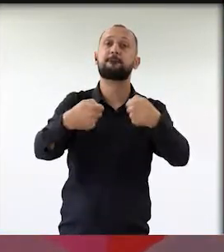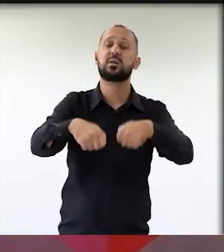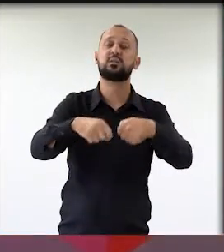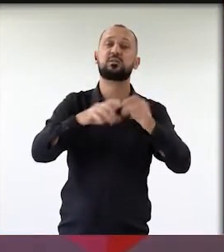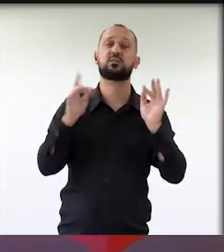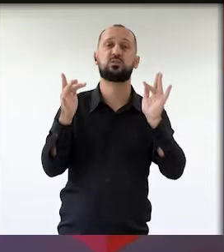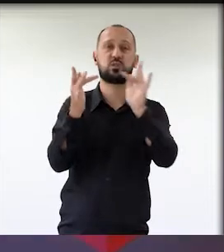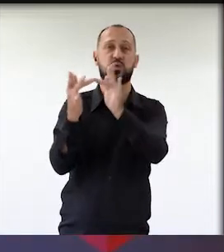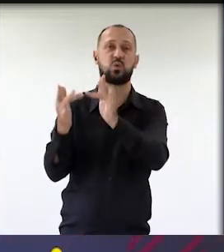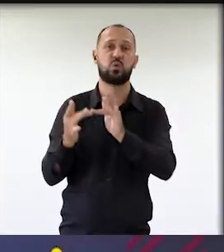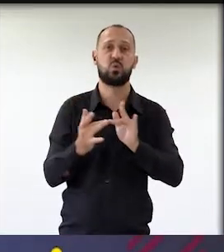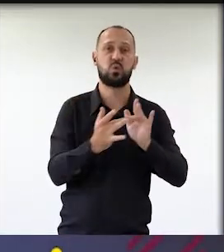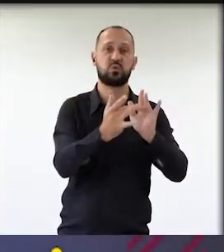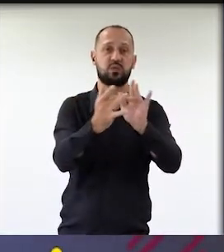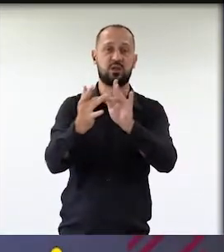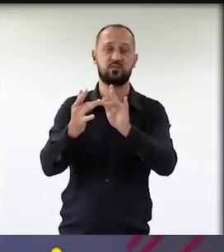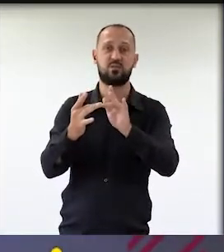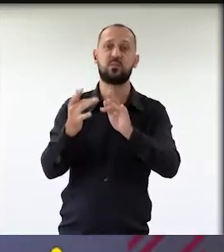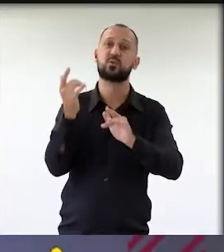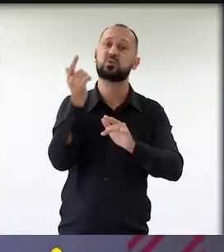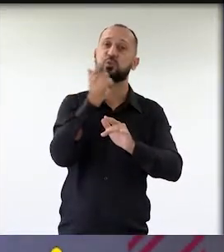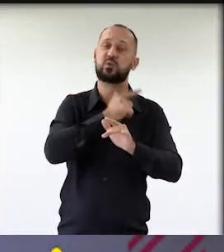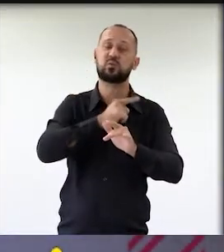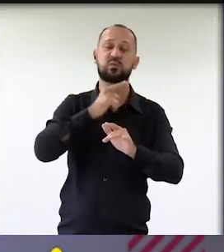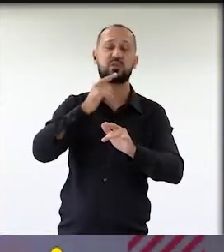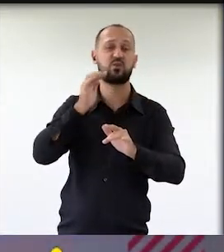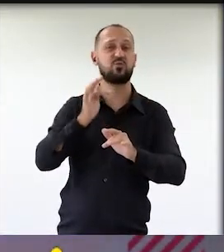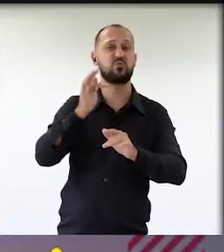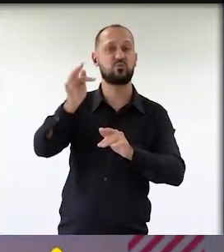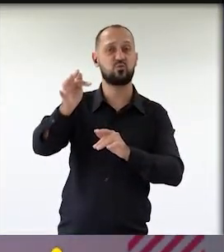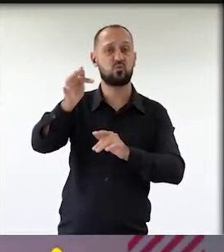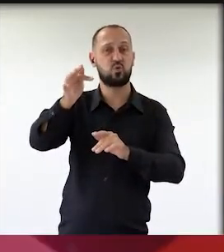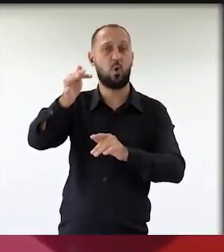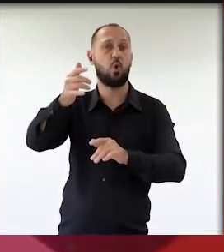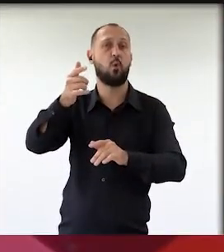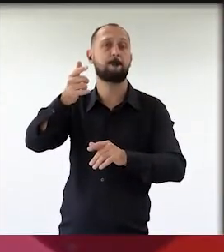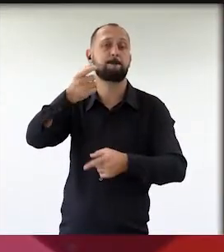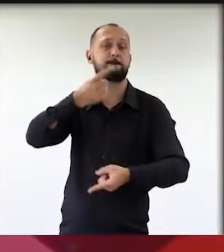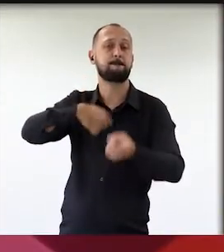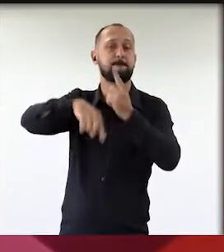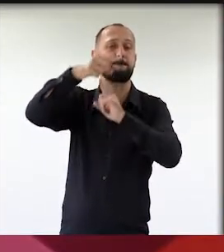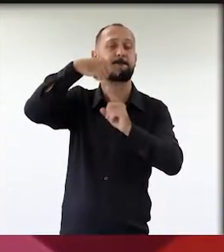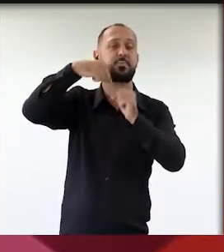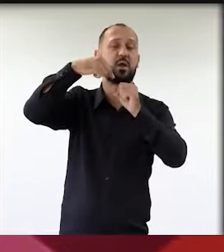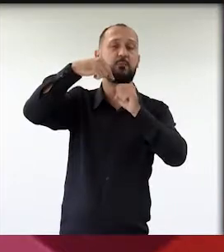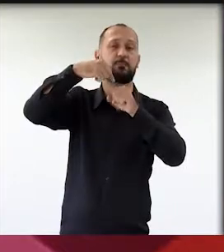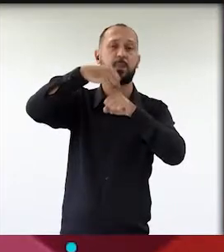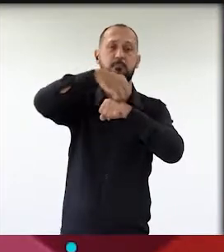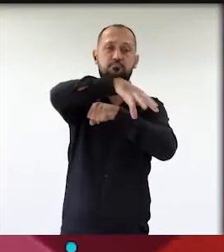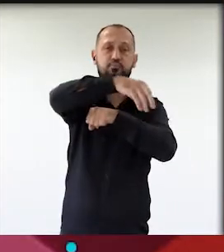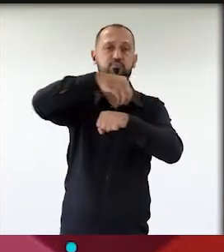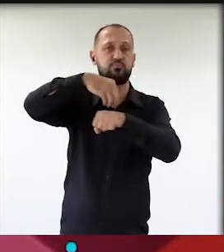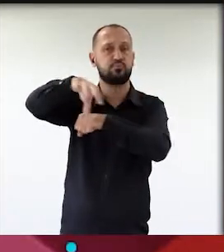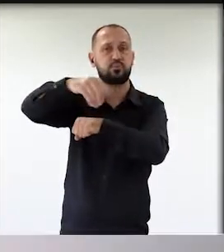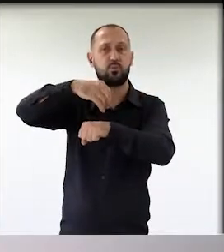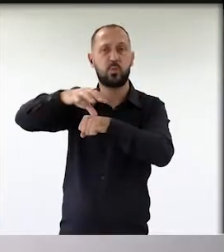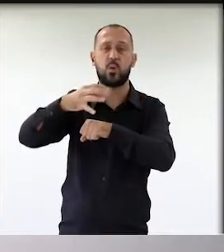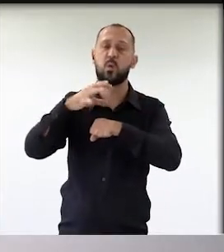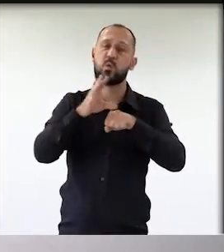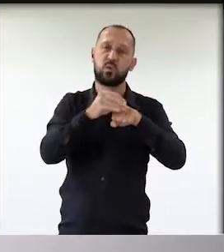nós precisamos ter essa interlocução com todos, porque só assim a gente consegue replicar